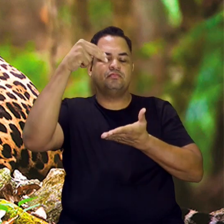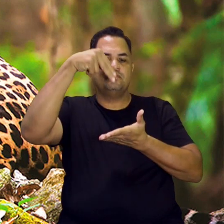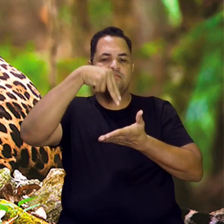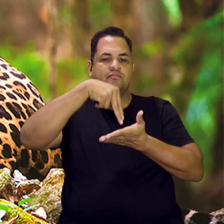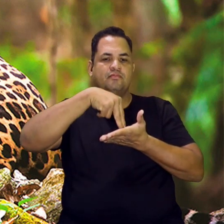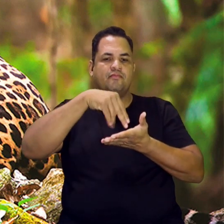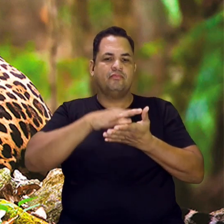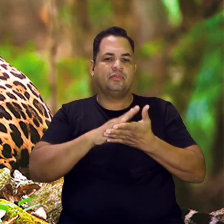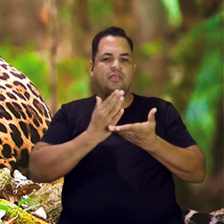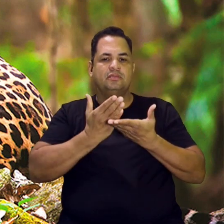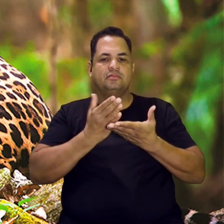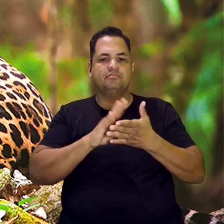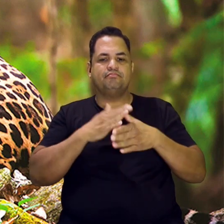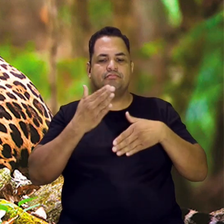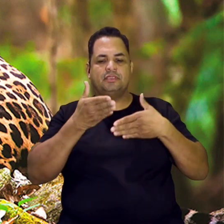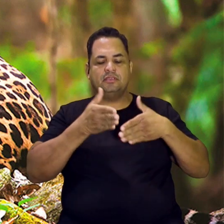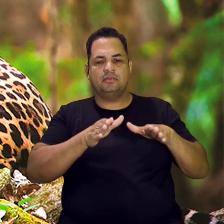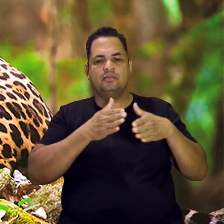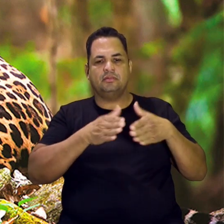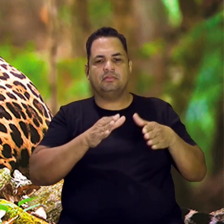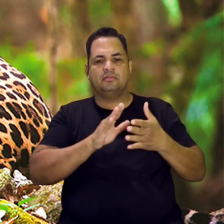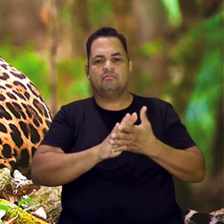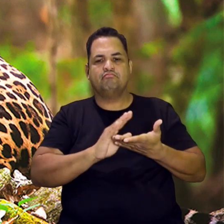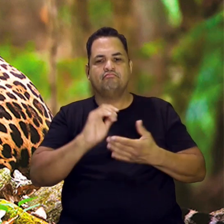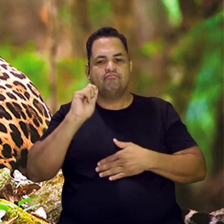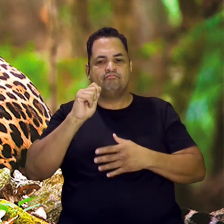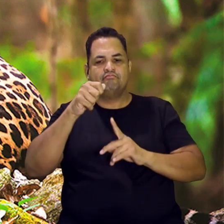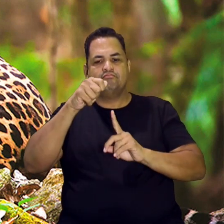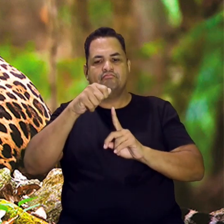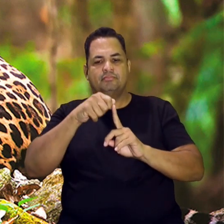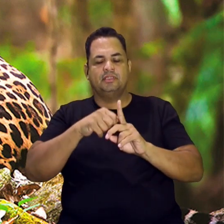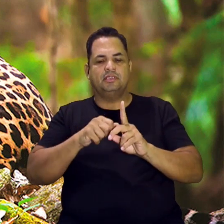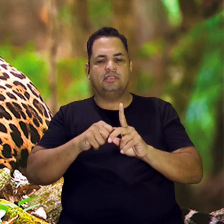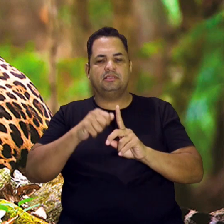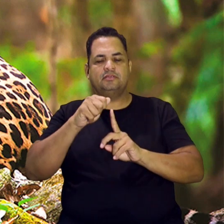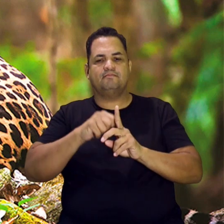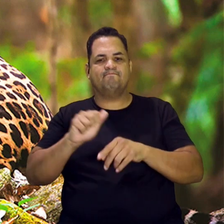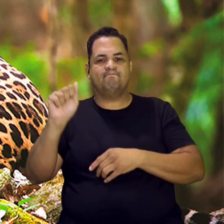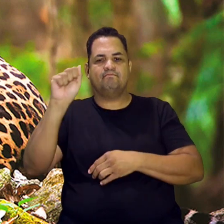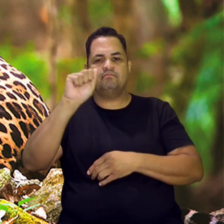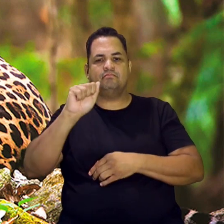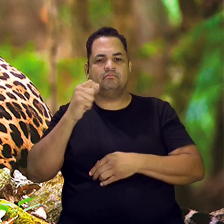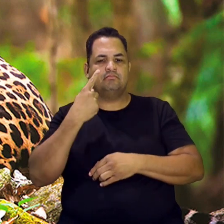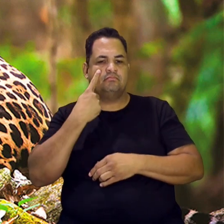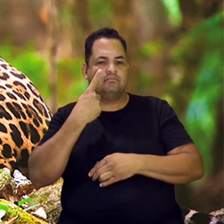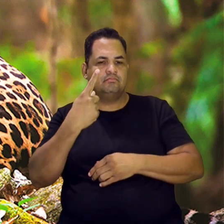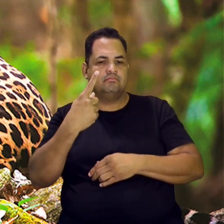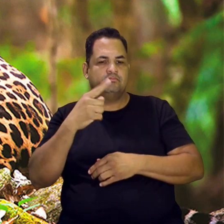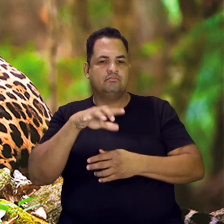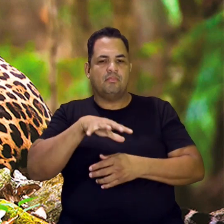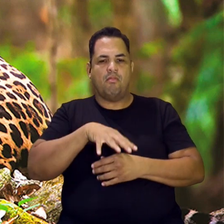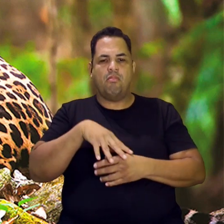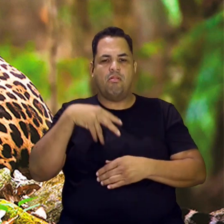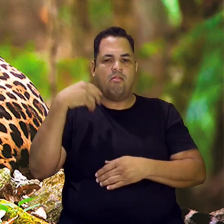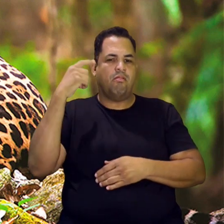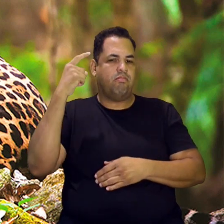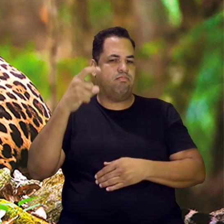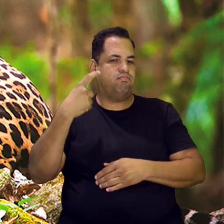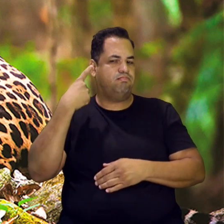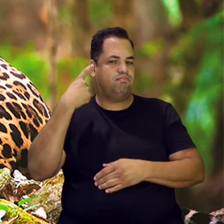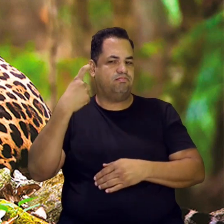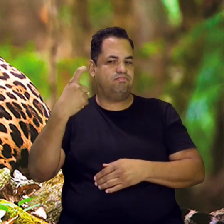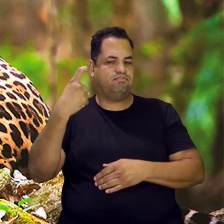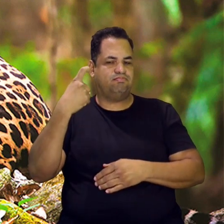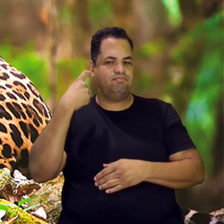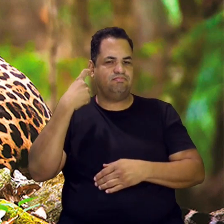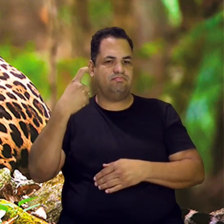né, reprodutivo, que é mais ali, mês de agosto, e elas estavam ali, ó, aquele barulho,